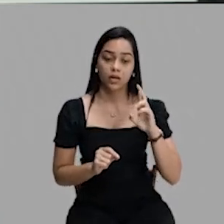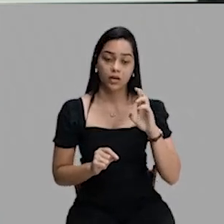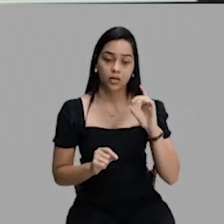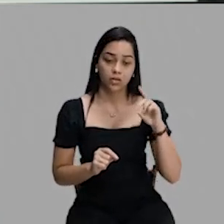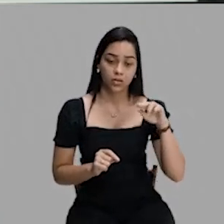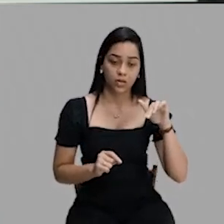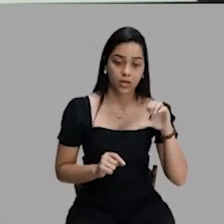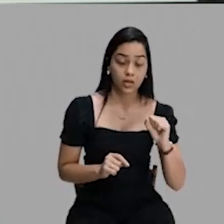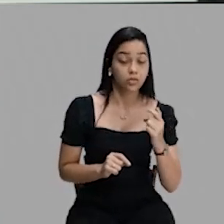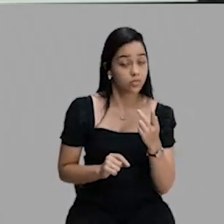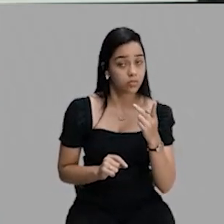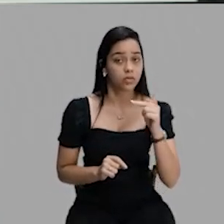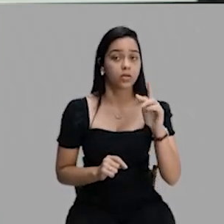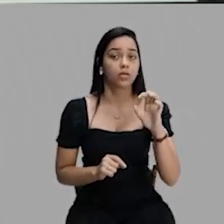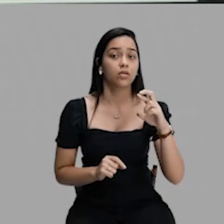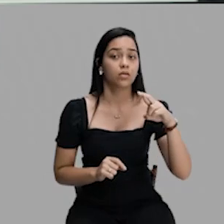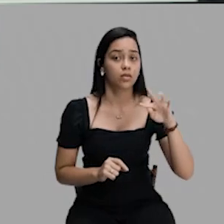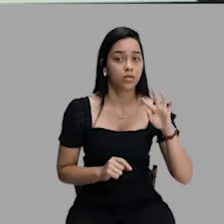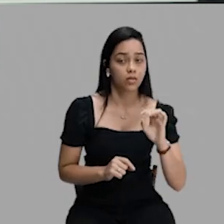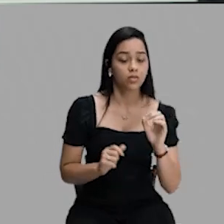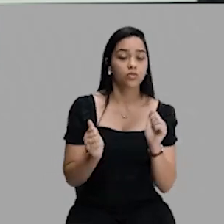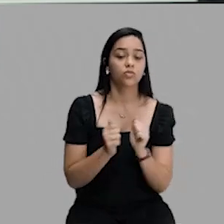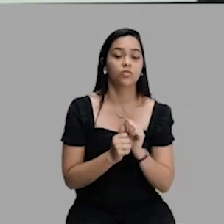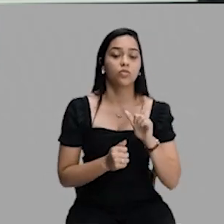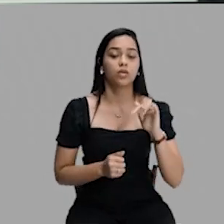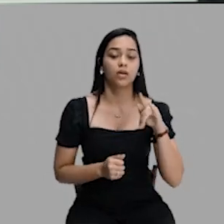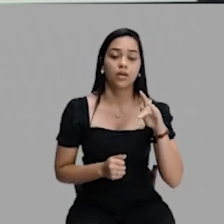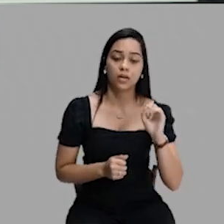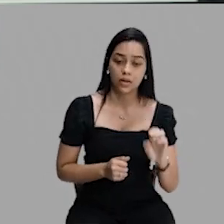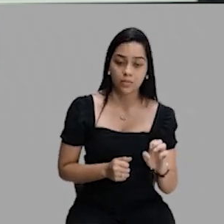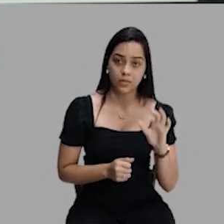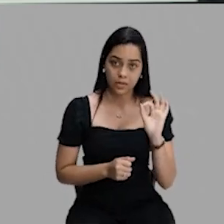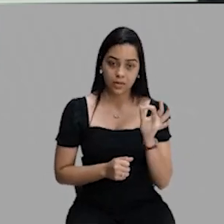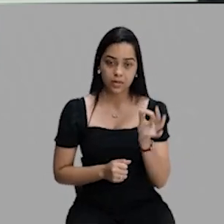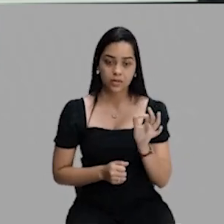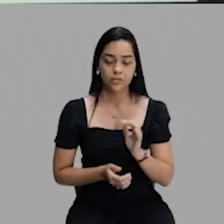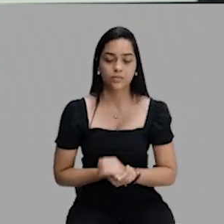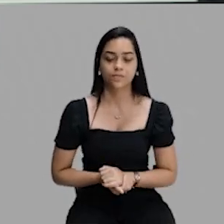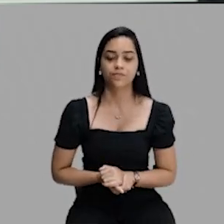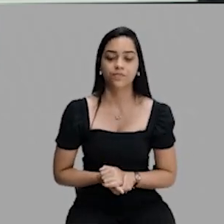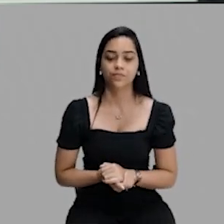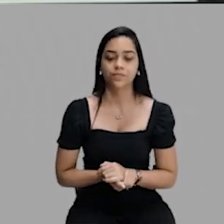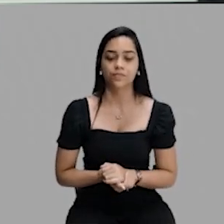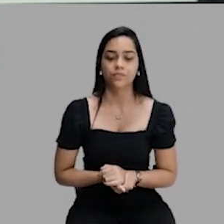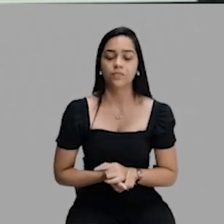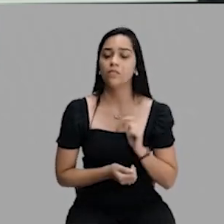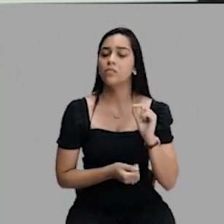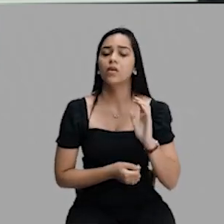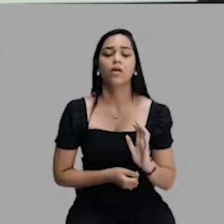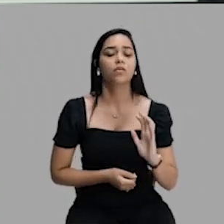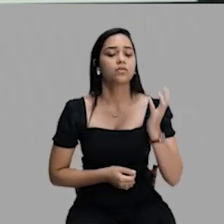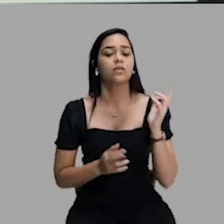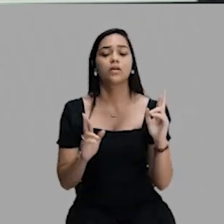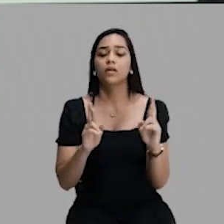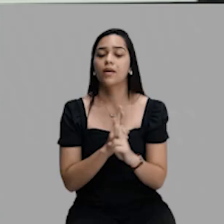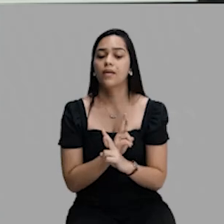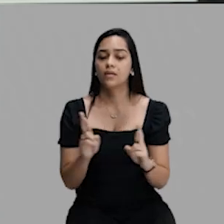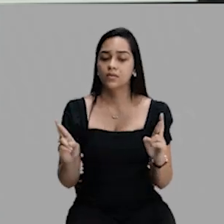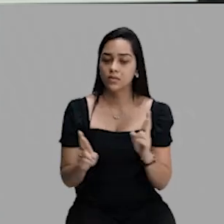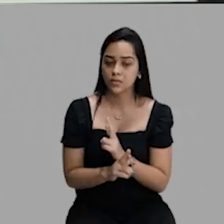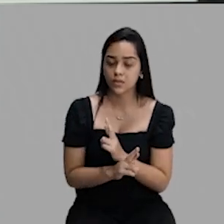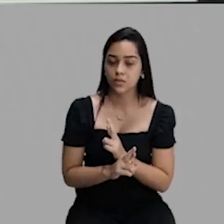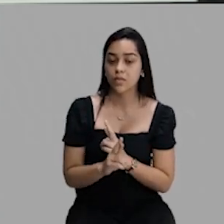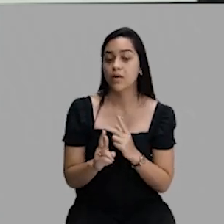do teu centro da tua elipse. Beleza? O que vai acontecer em